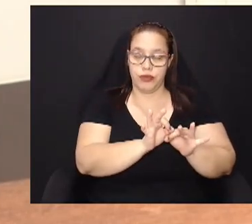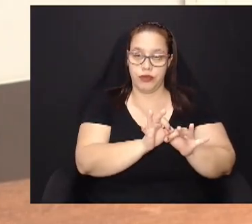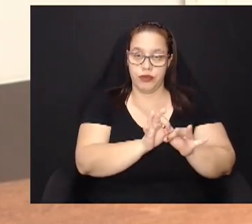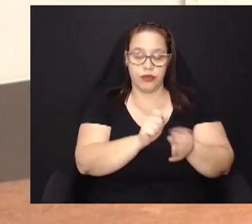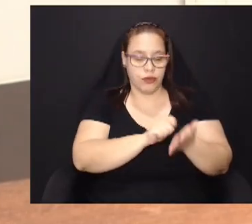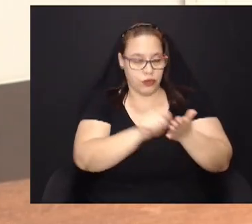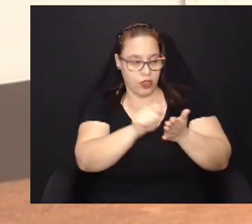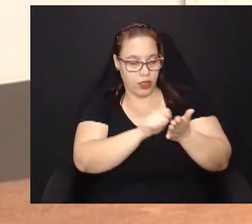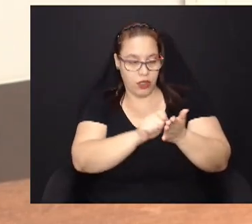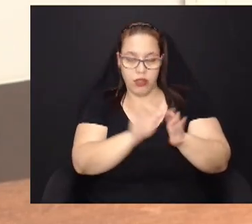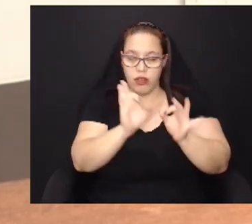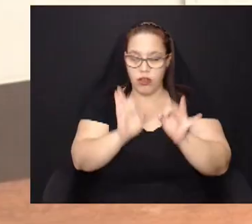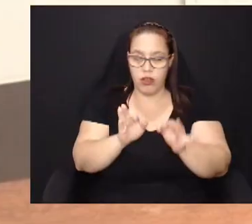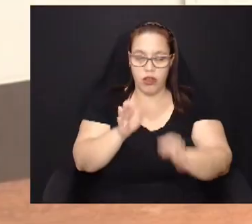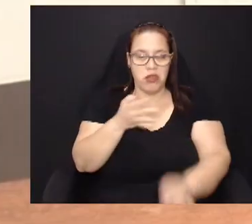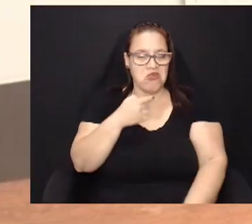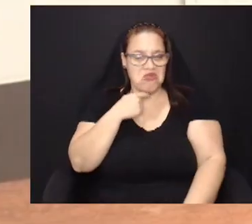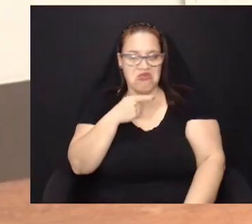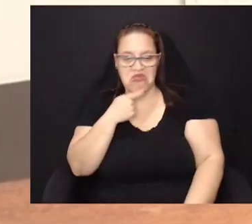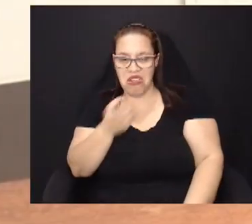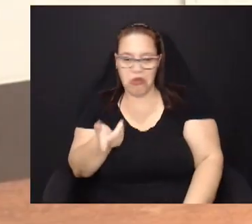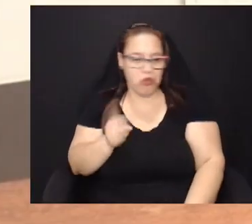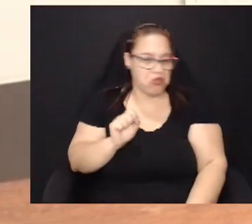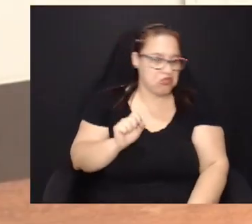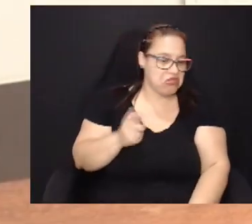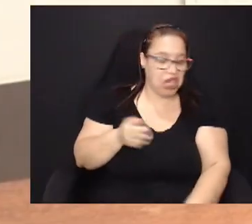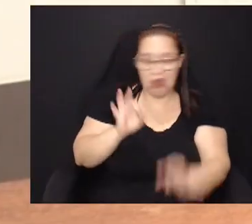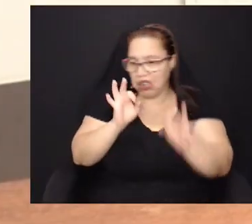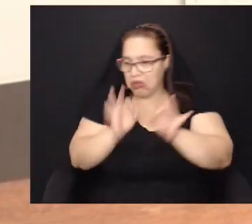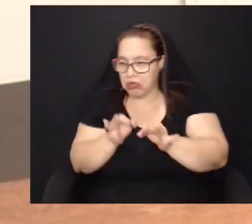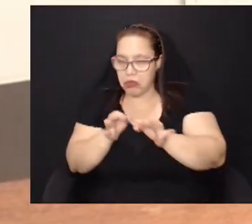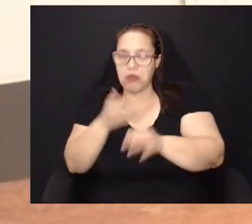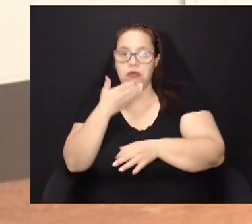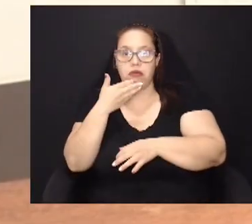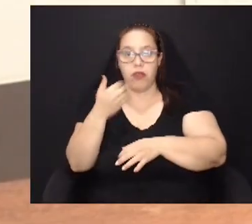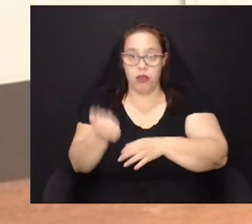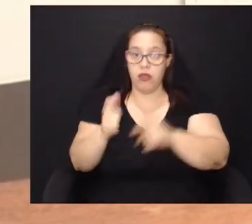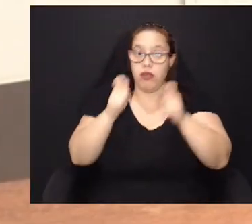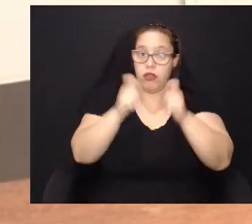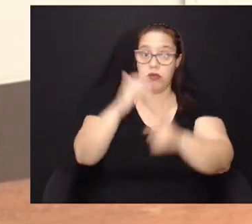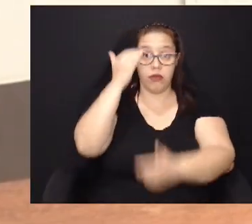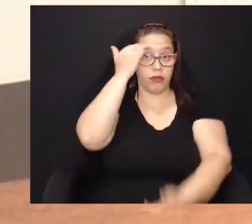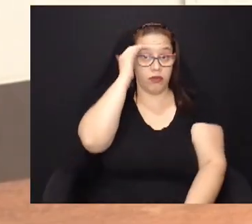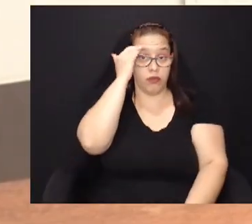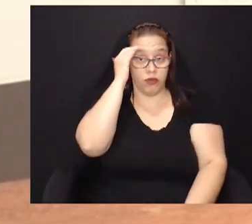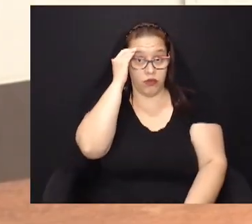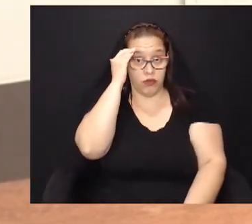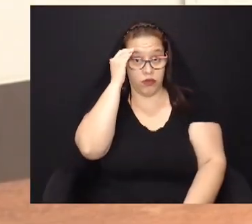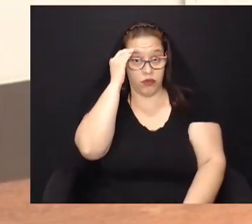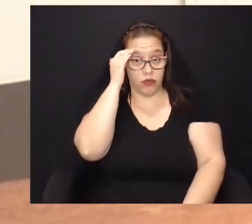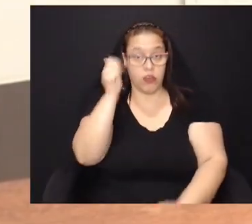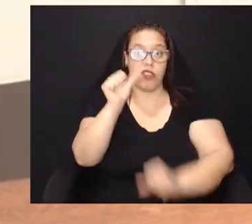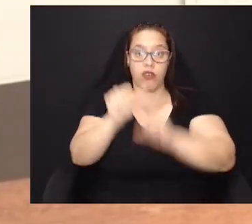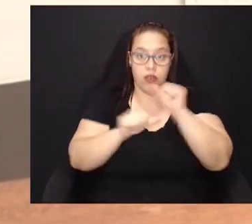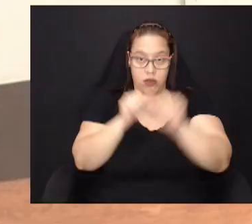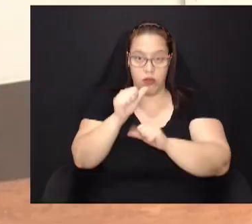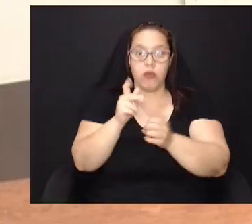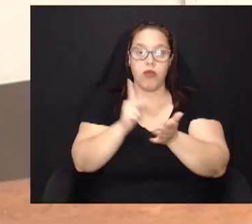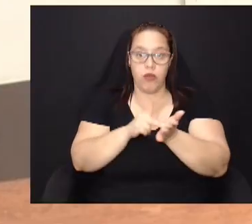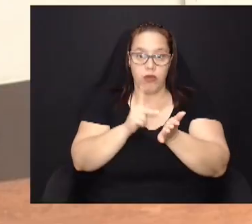de entendimento ambíguo, algumas coisas que seria melhor para o setor. Entendemos que outras iam mudar realmente,